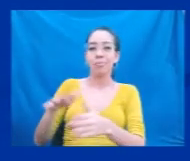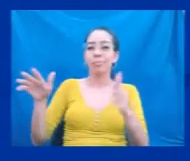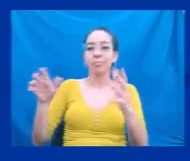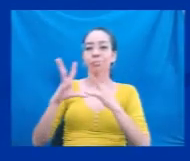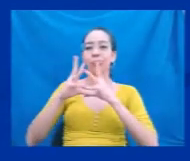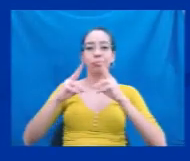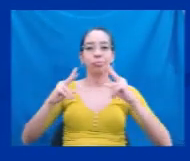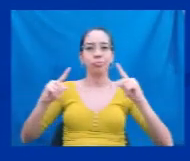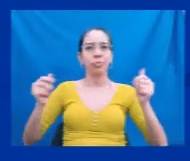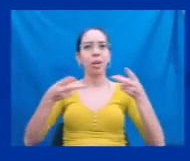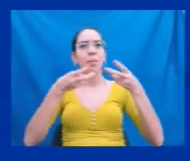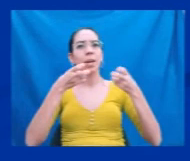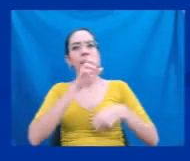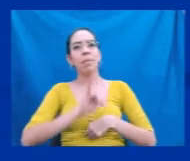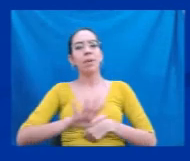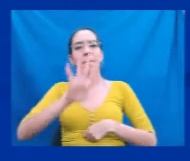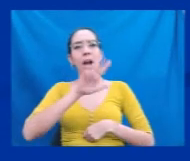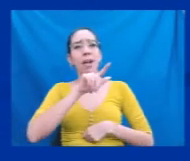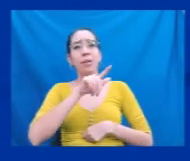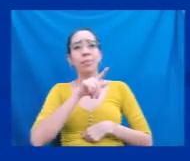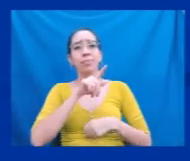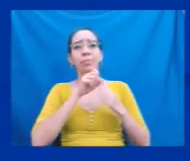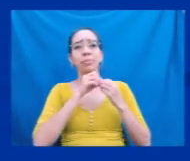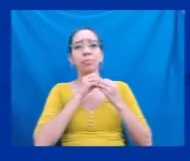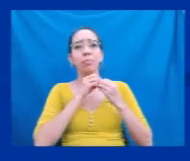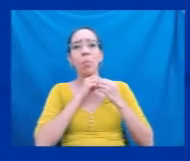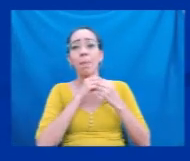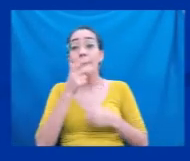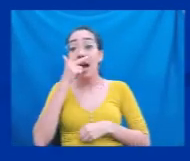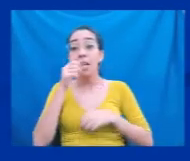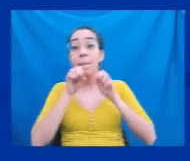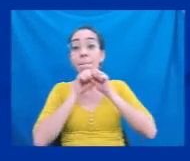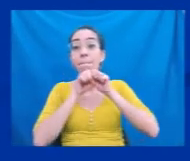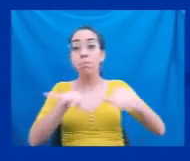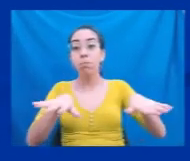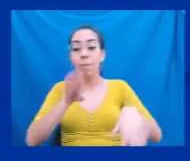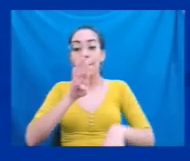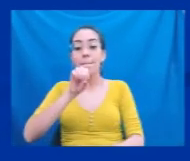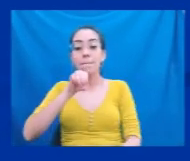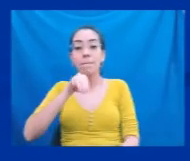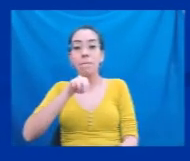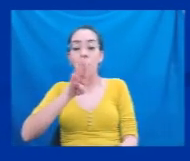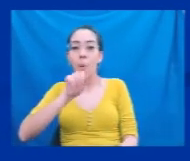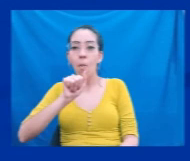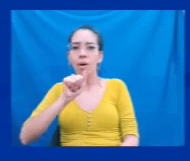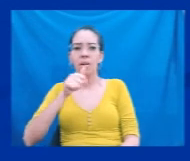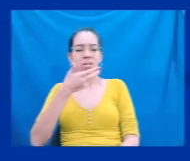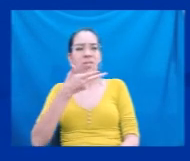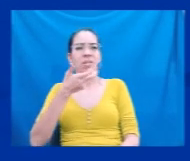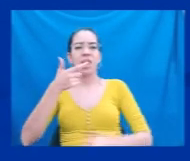veem aqui o rastro de destruição. Parece que realmente foi uma bomba, né, que foi jogada. Parece um cenário de guerra, o que ocorreu